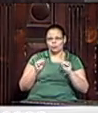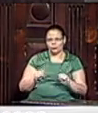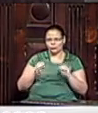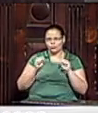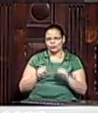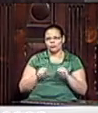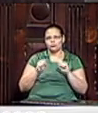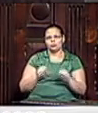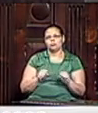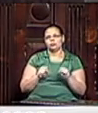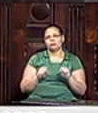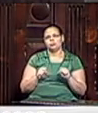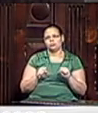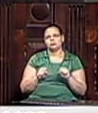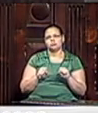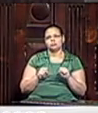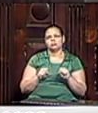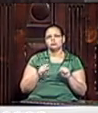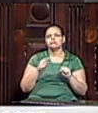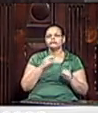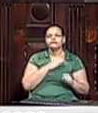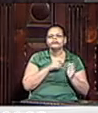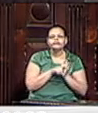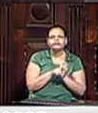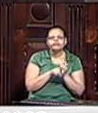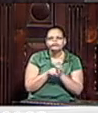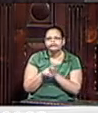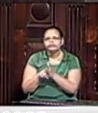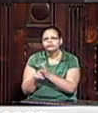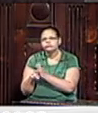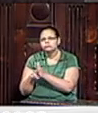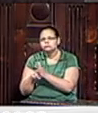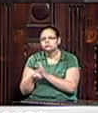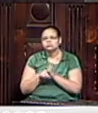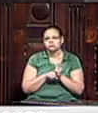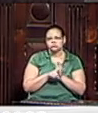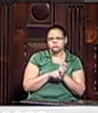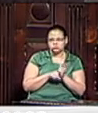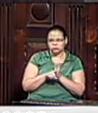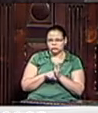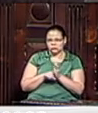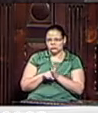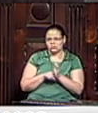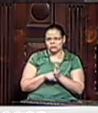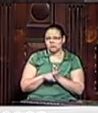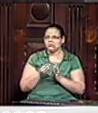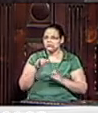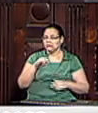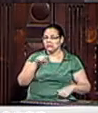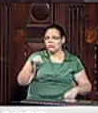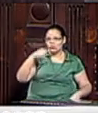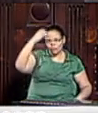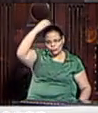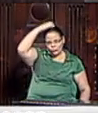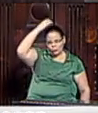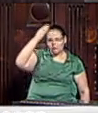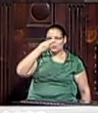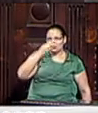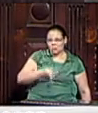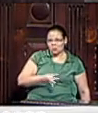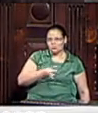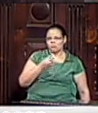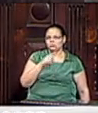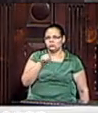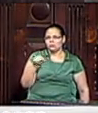podem e devem ser investigados. E, se culpados,